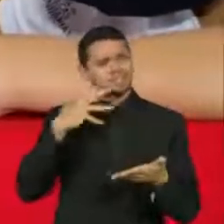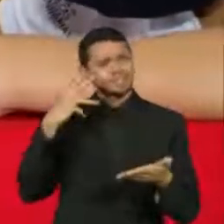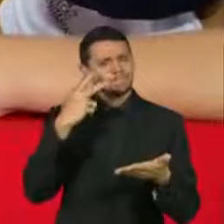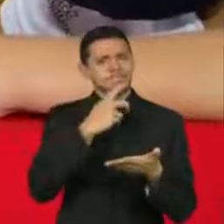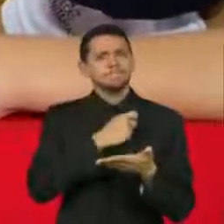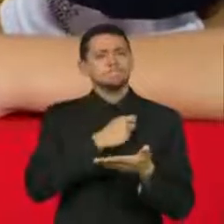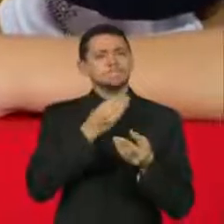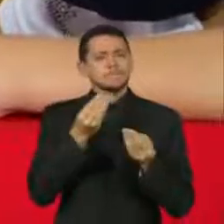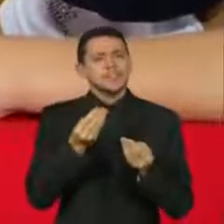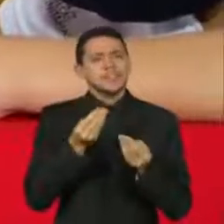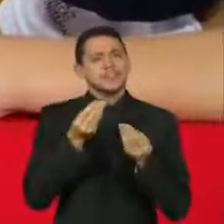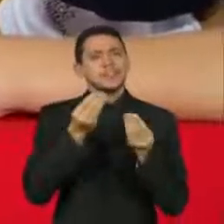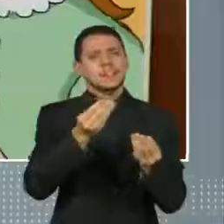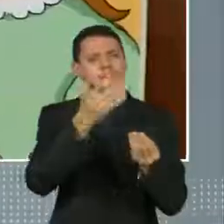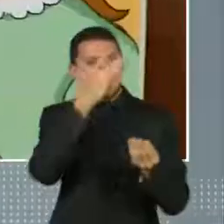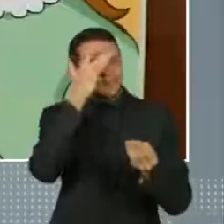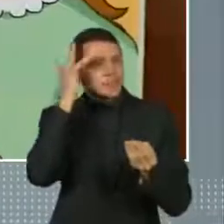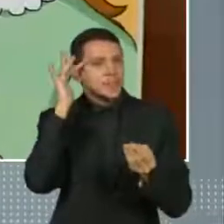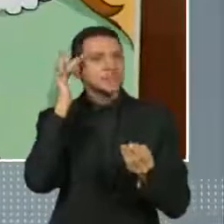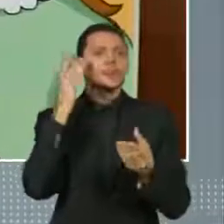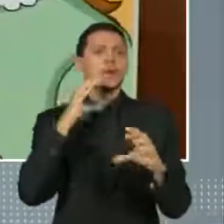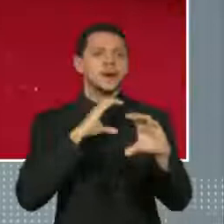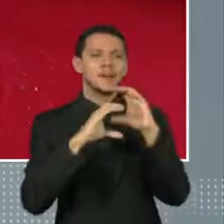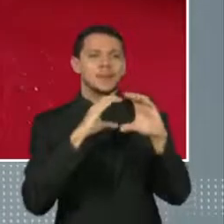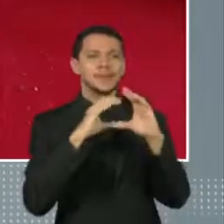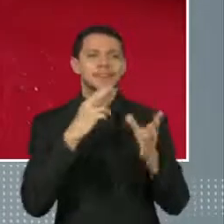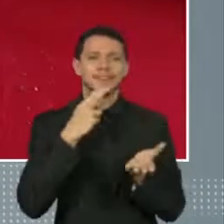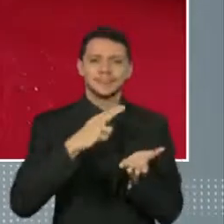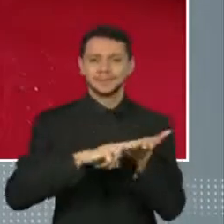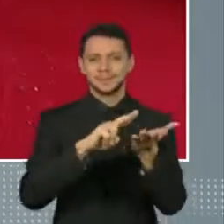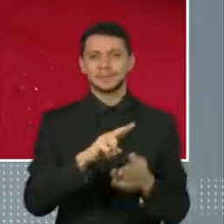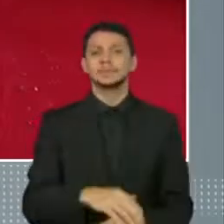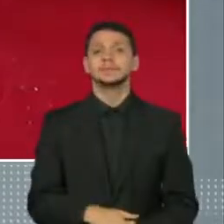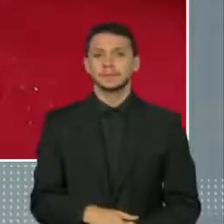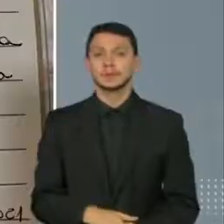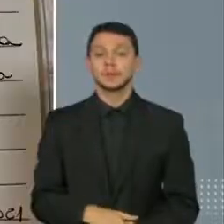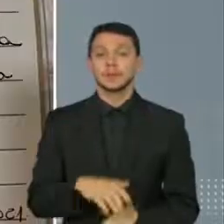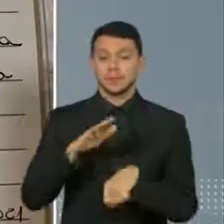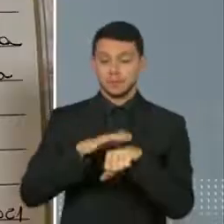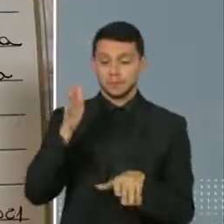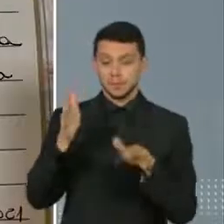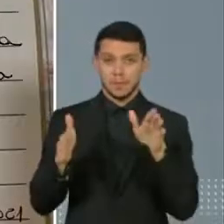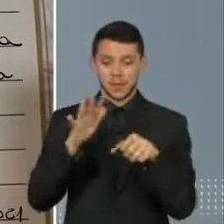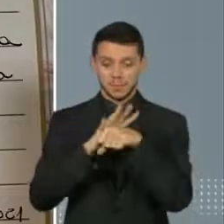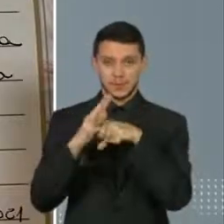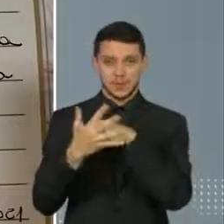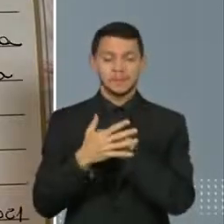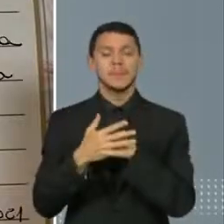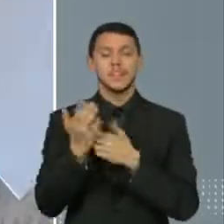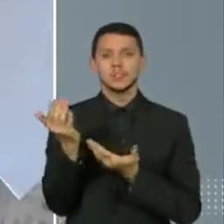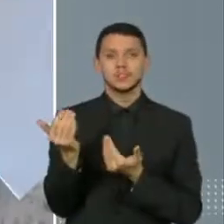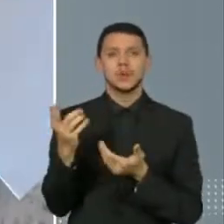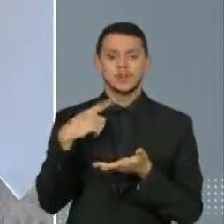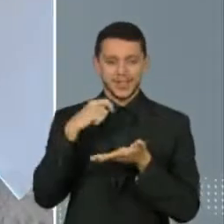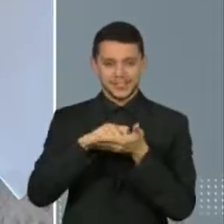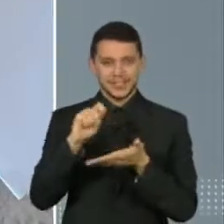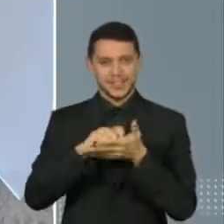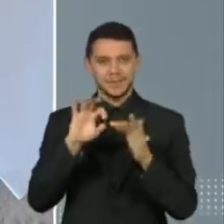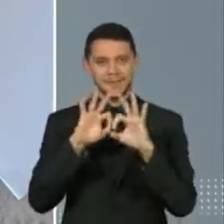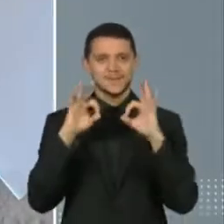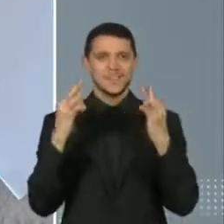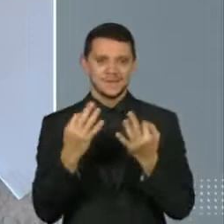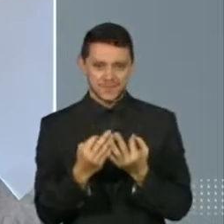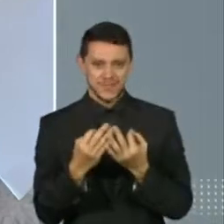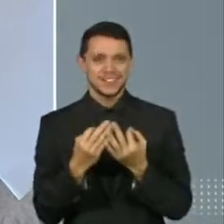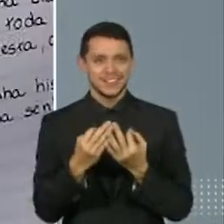para a pessoa e se comunicar. Durante a pandemia, jovens escreveram para famílias da cidade. Um legado afetivo que